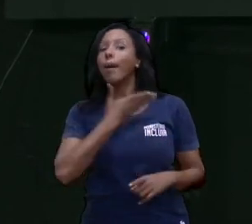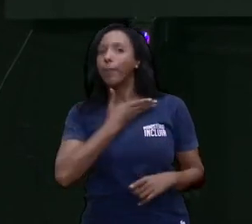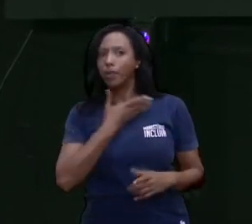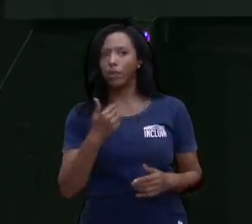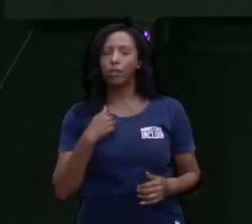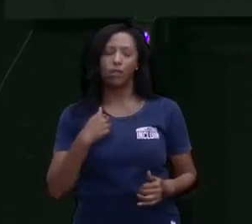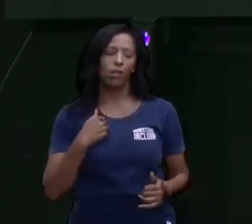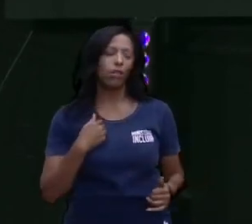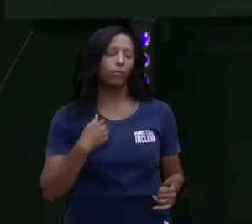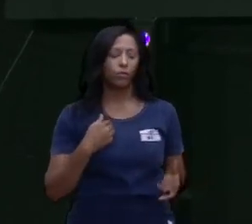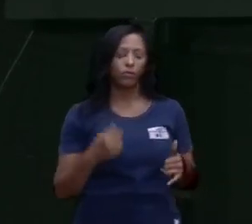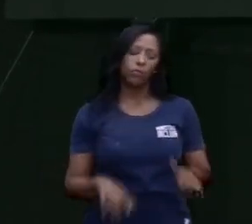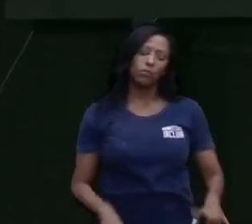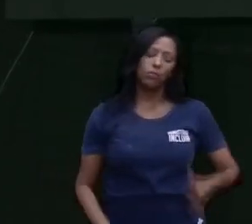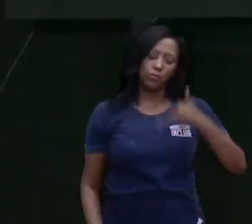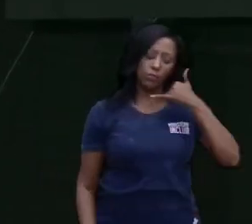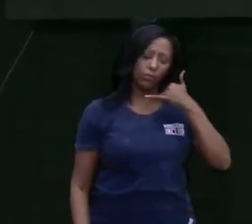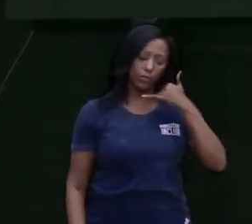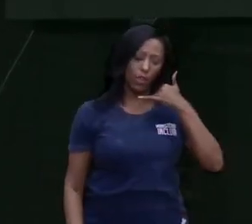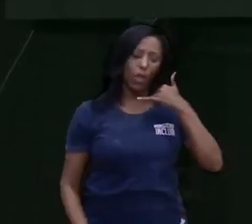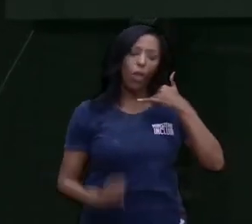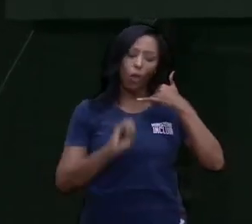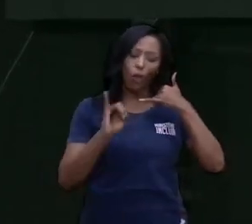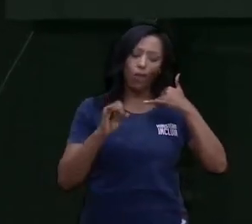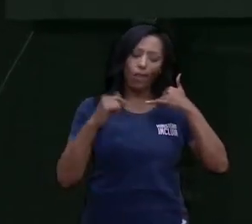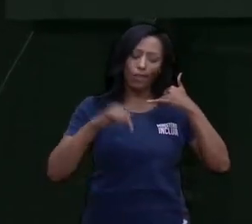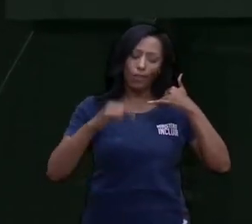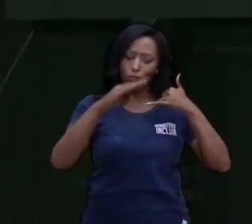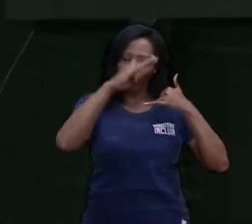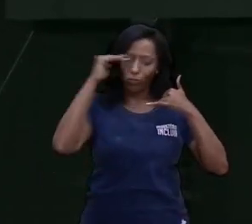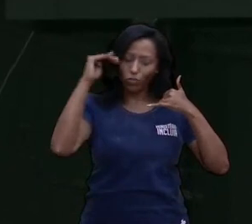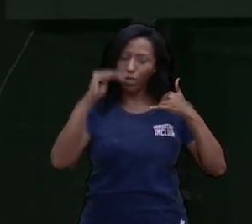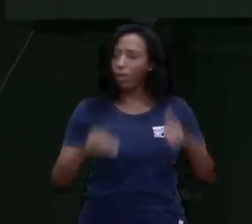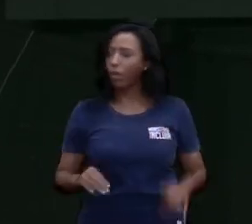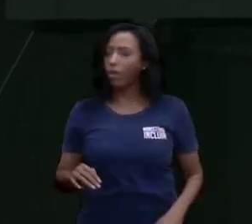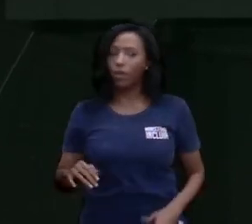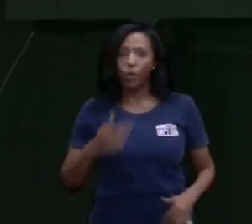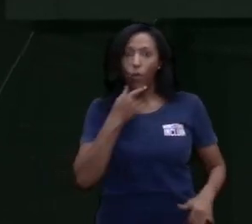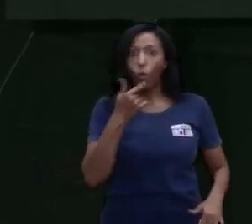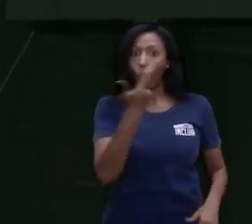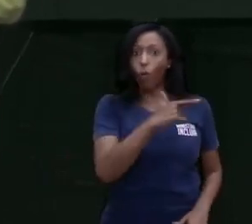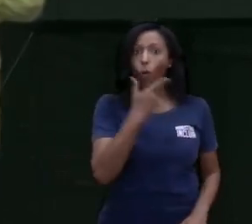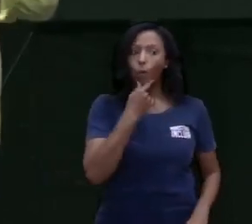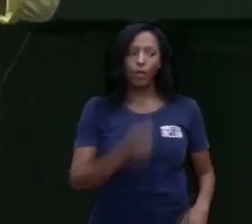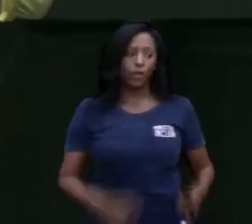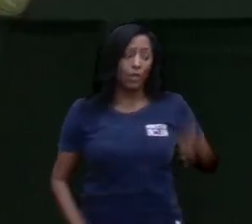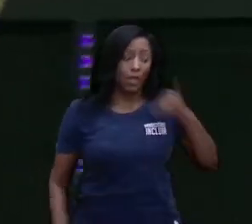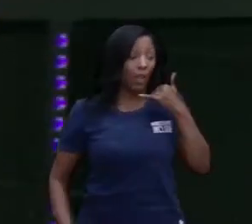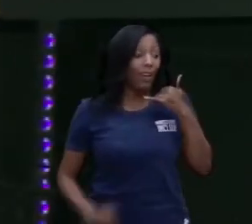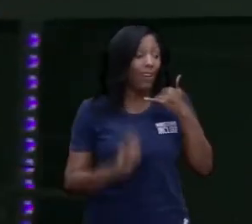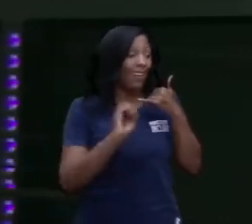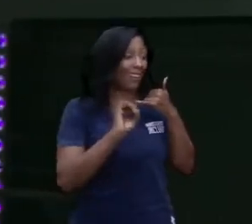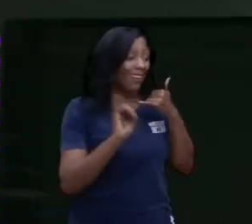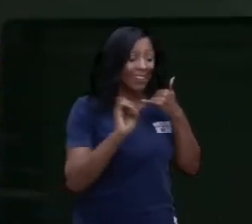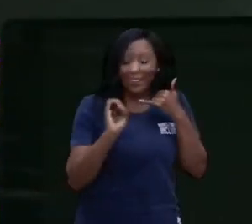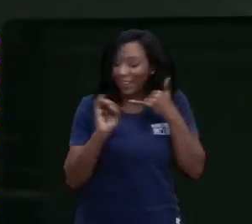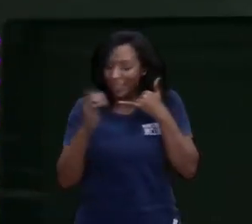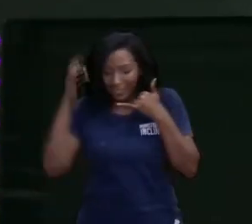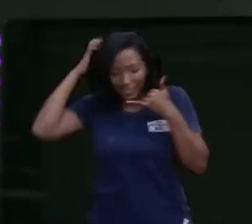oi oi oi José tudo bem já tava tranquilo né Opa